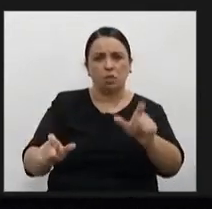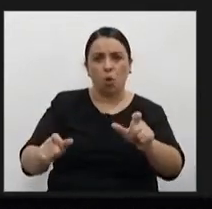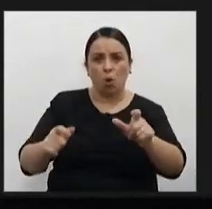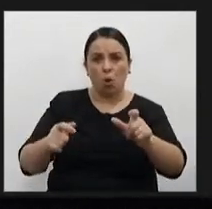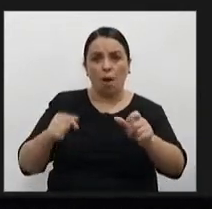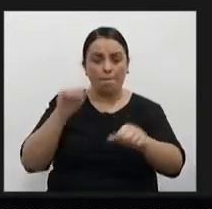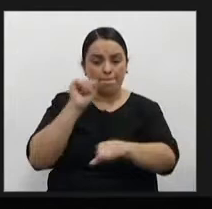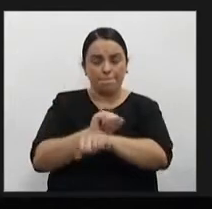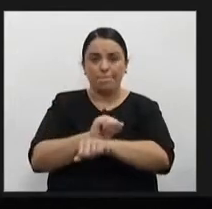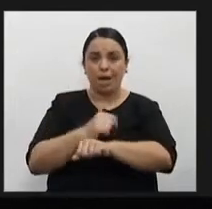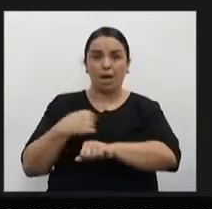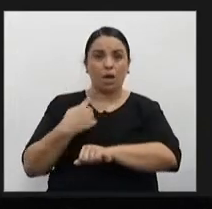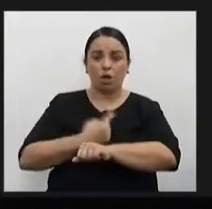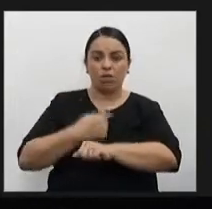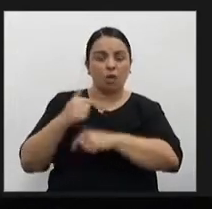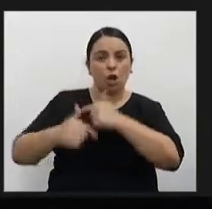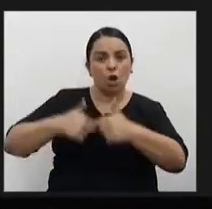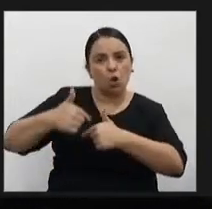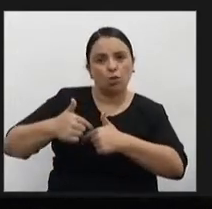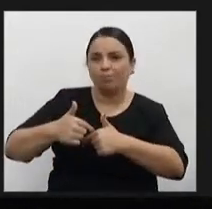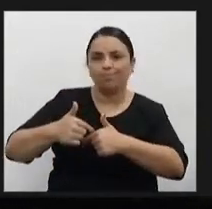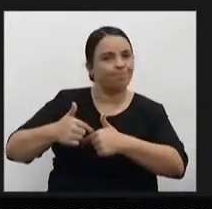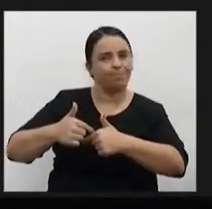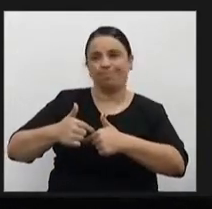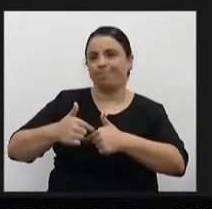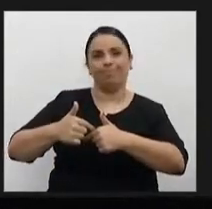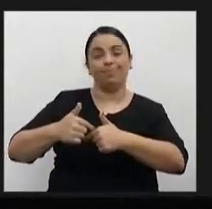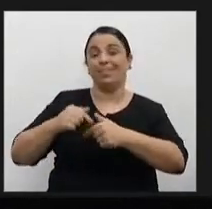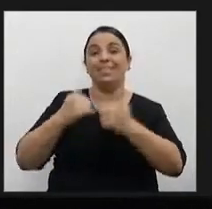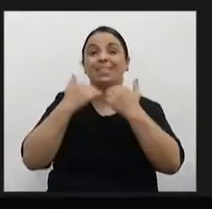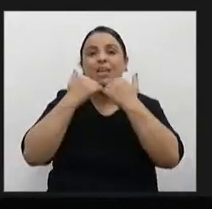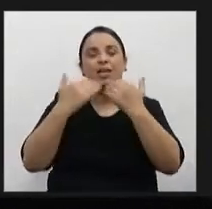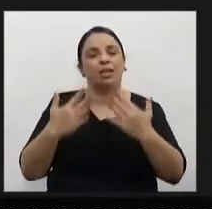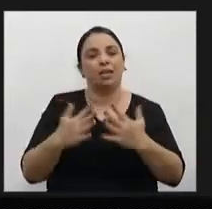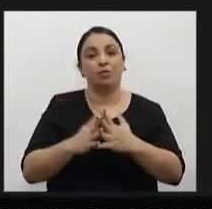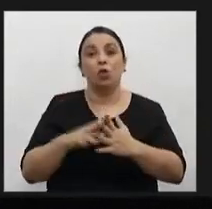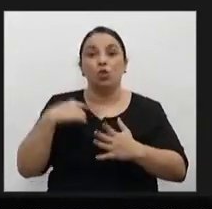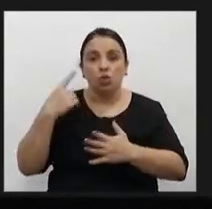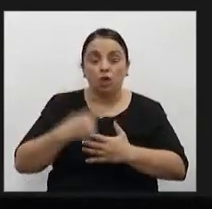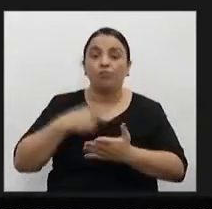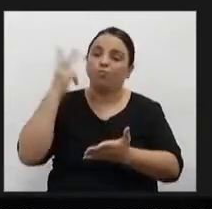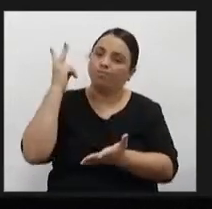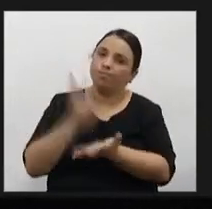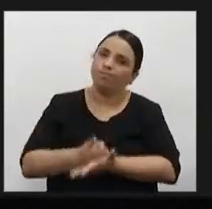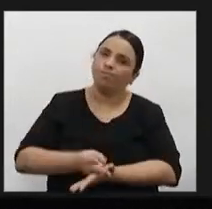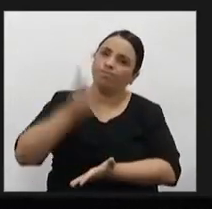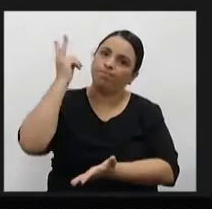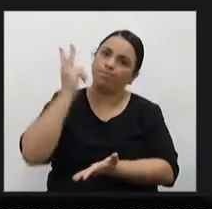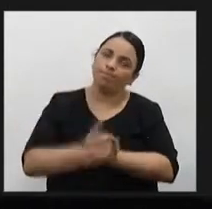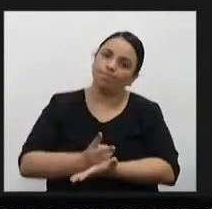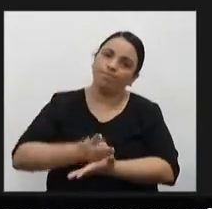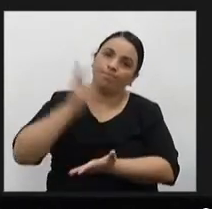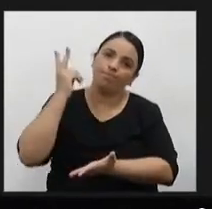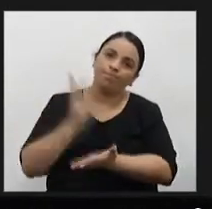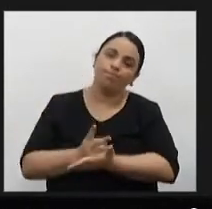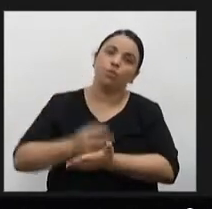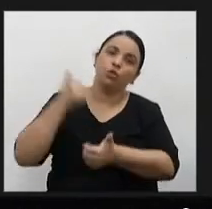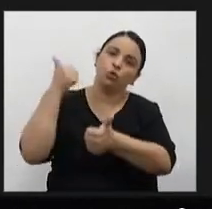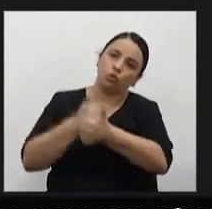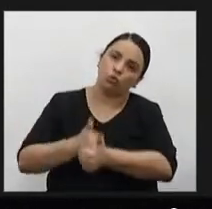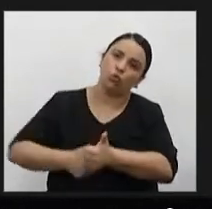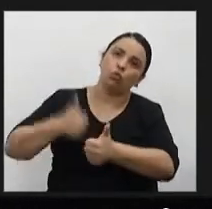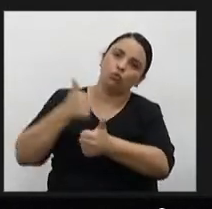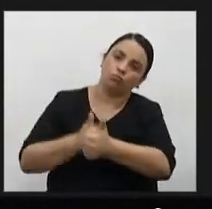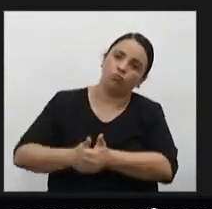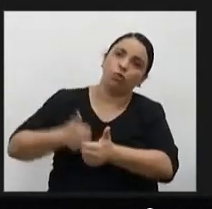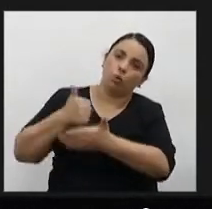Porque nós temos muitos direitos conquistados. Temos a LDI, a Convenção sobre o Direito da Pessoa com Deficiência, que é